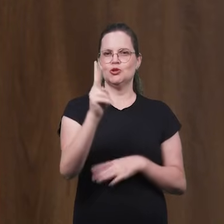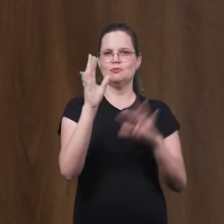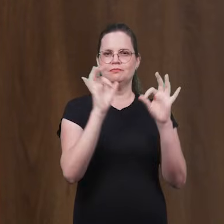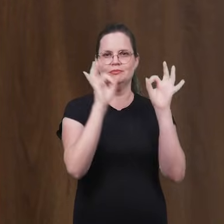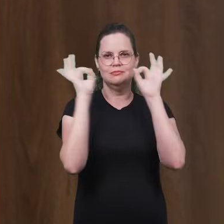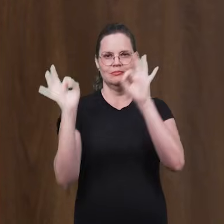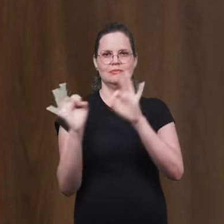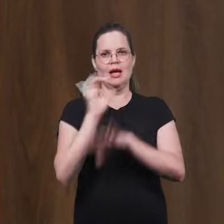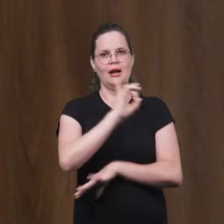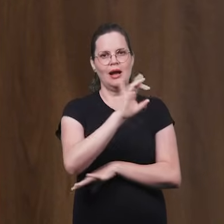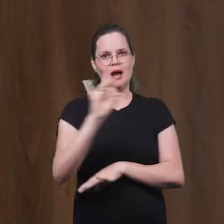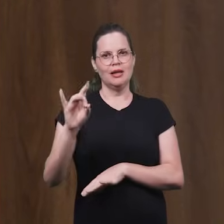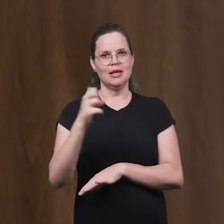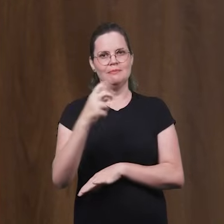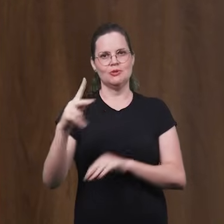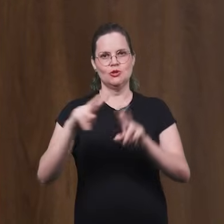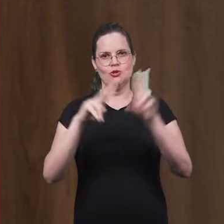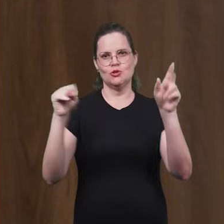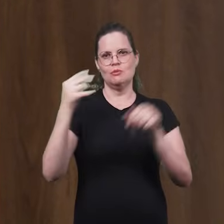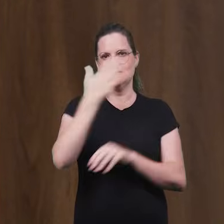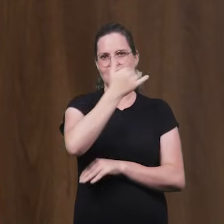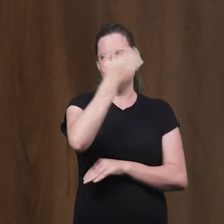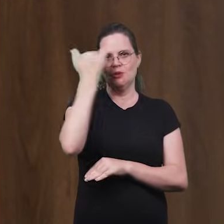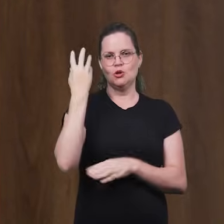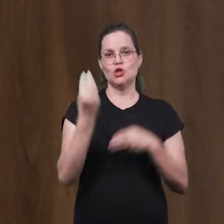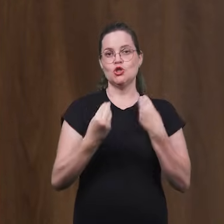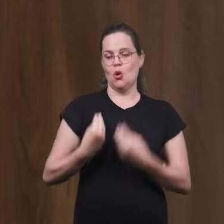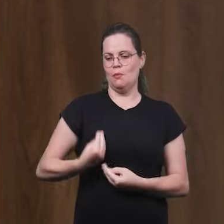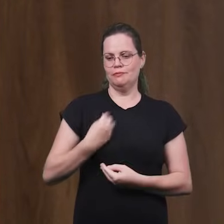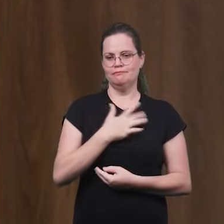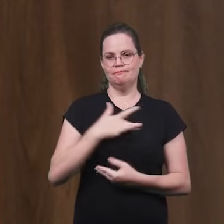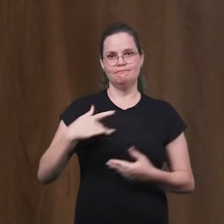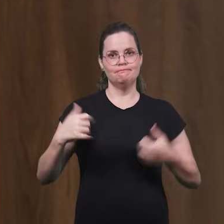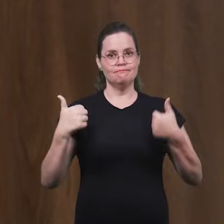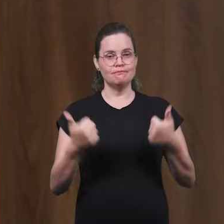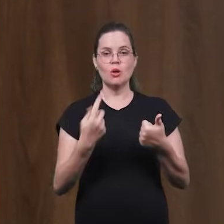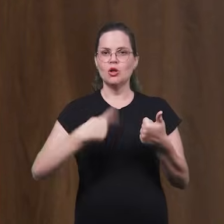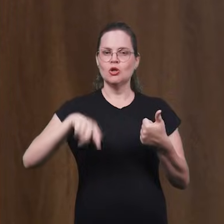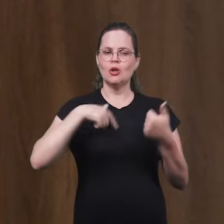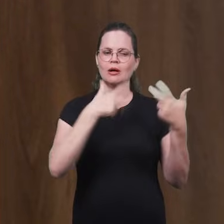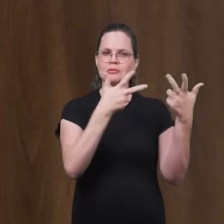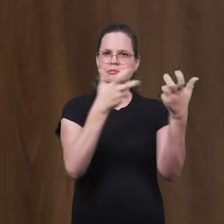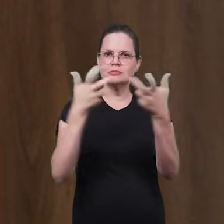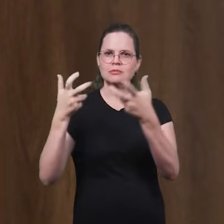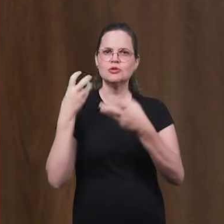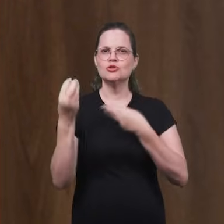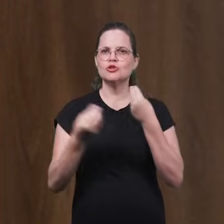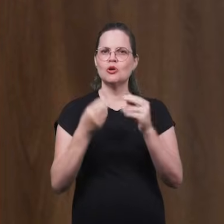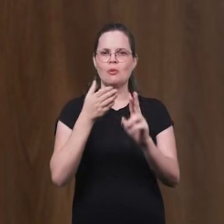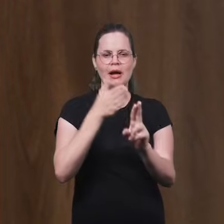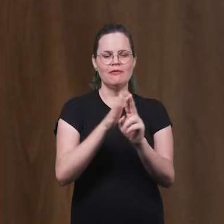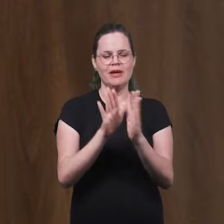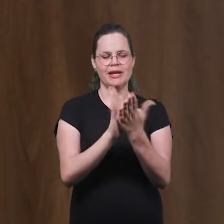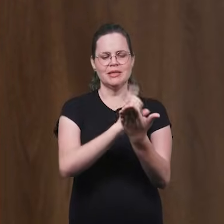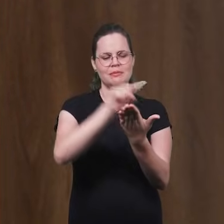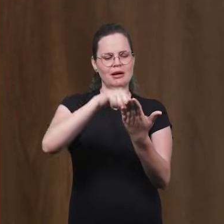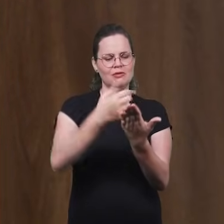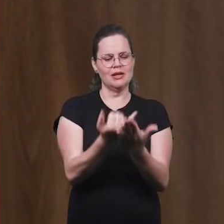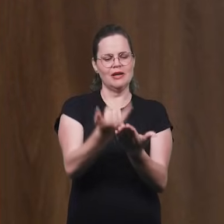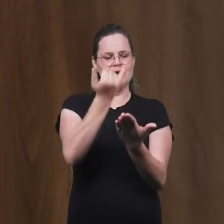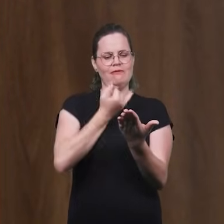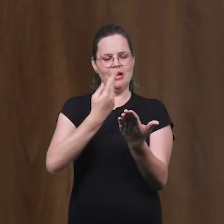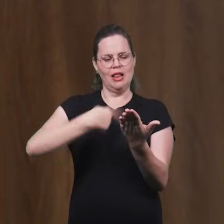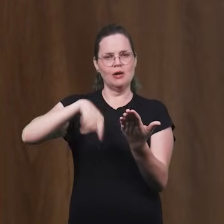nos acompanhando. Cada programa Sabedoria para Viver Bem, nós extraímos, à luz da palavra de